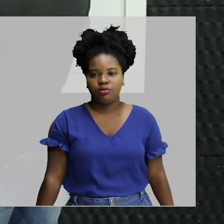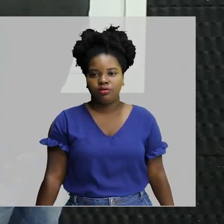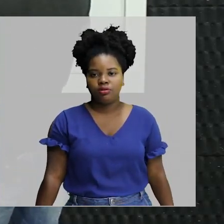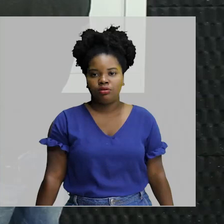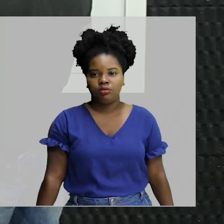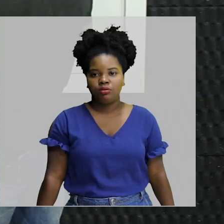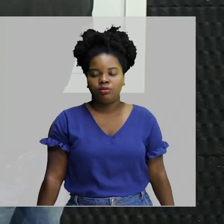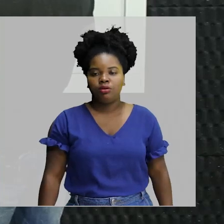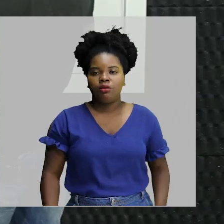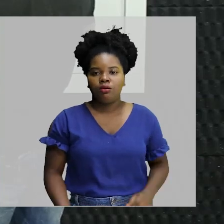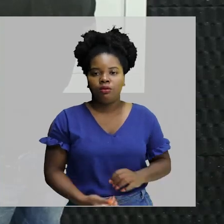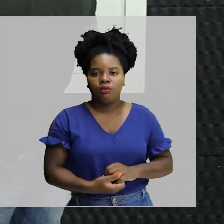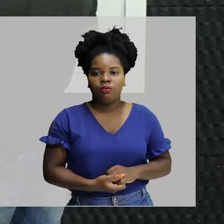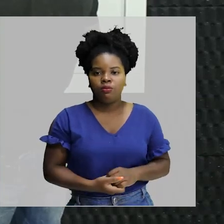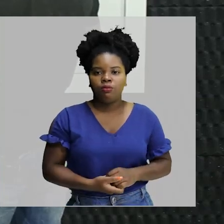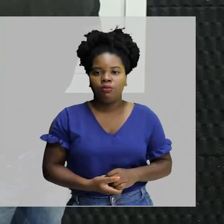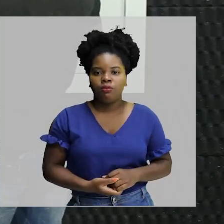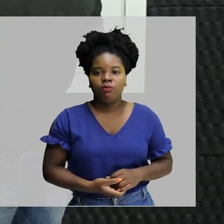escaparmos